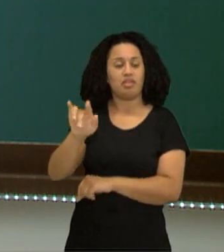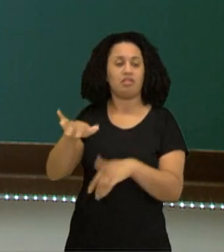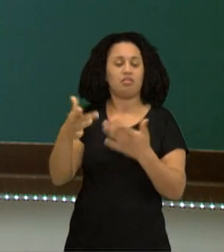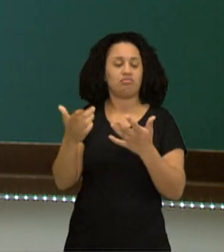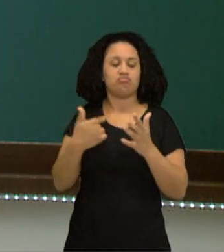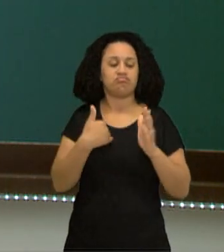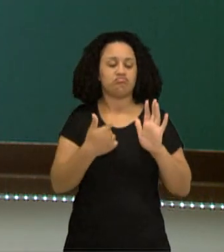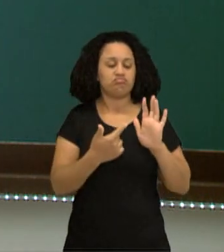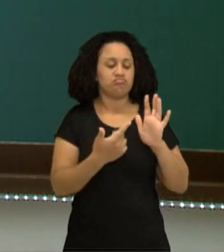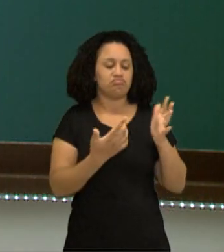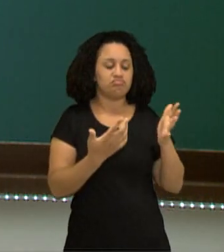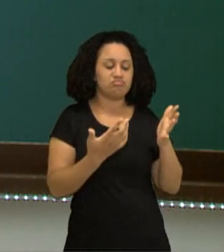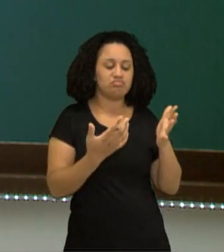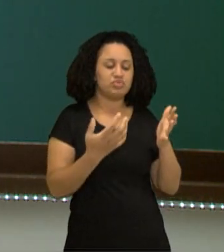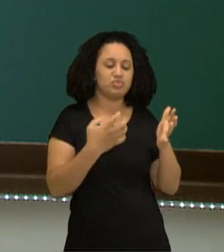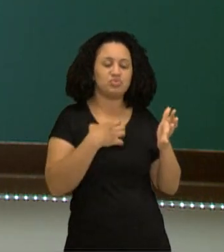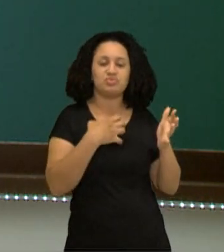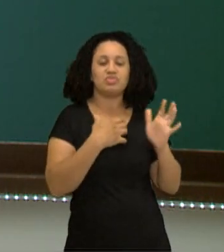exemplo,